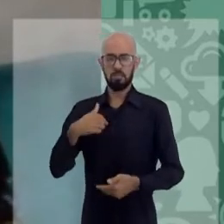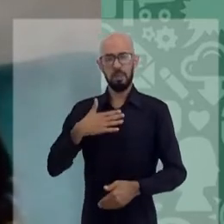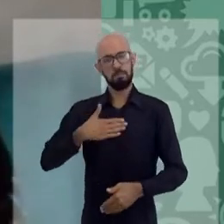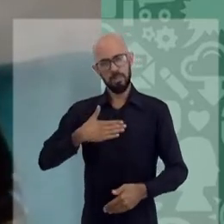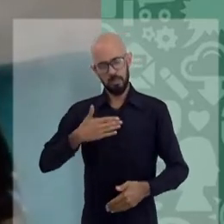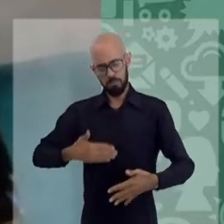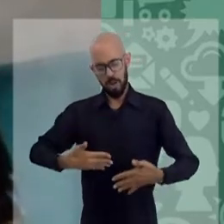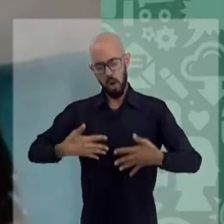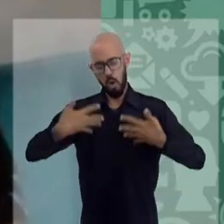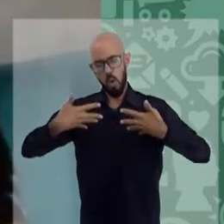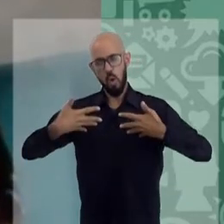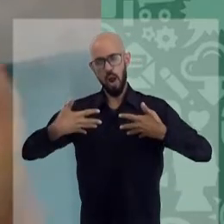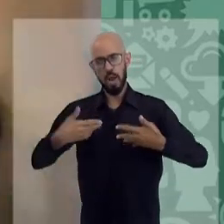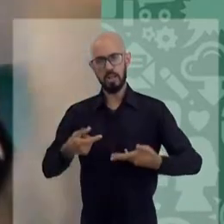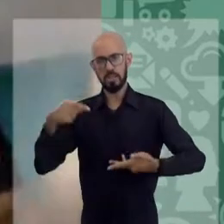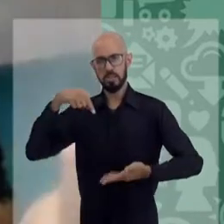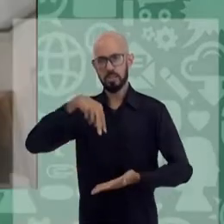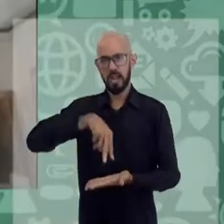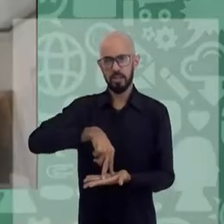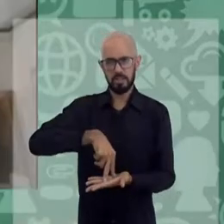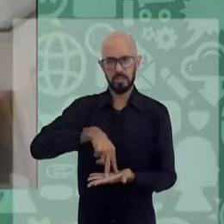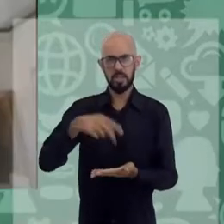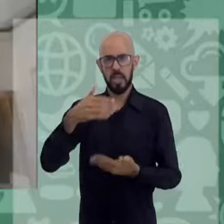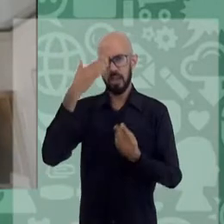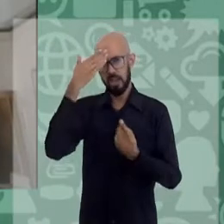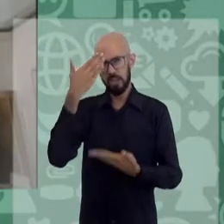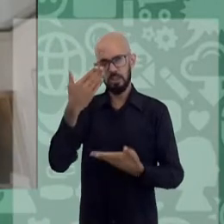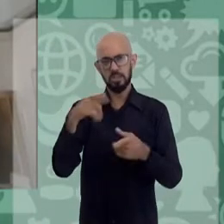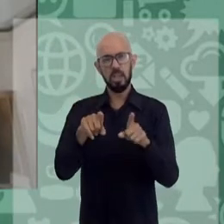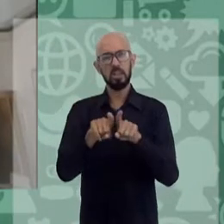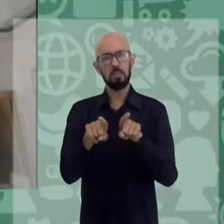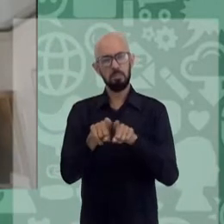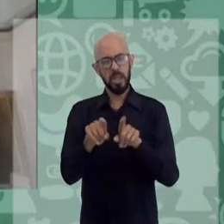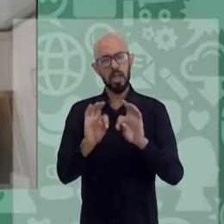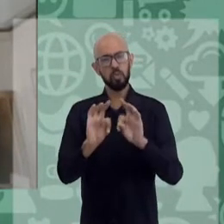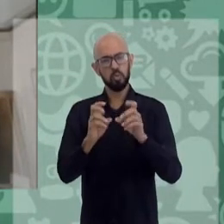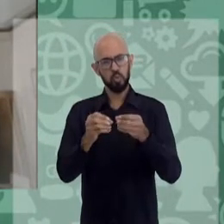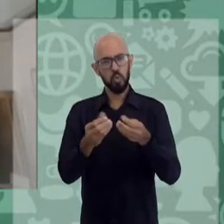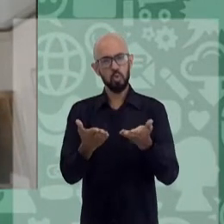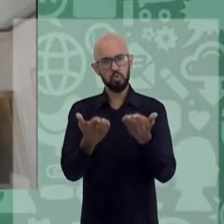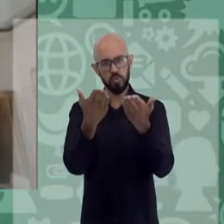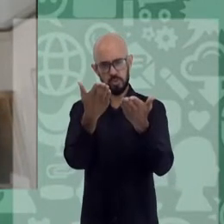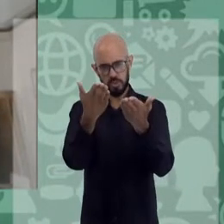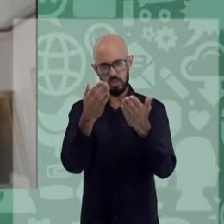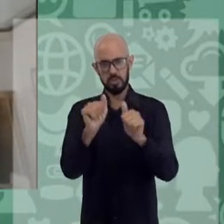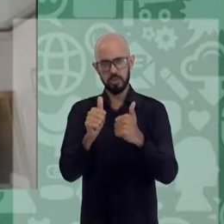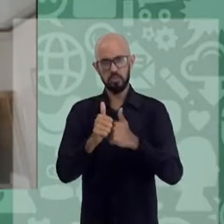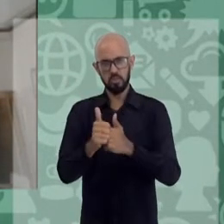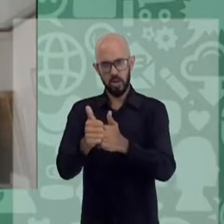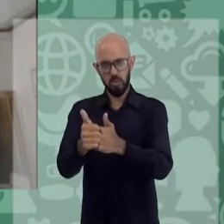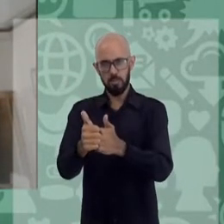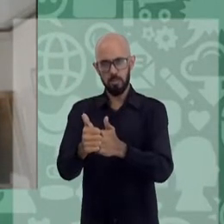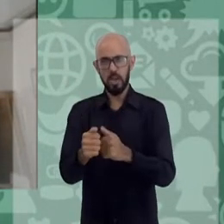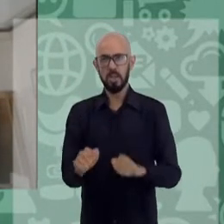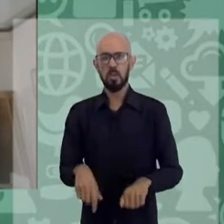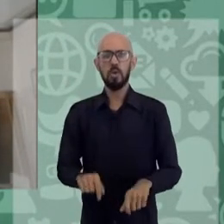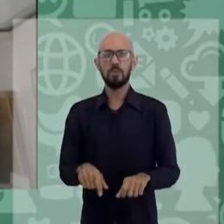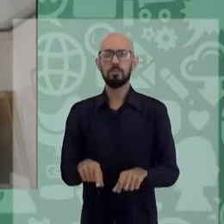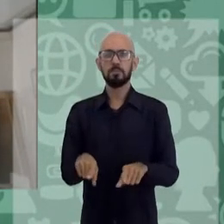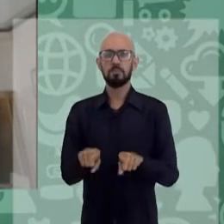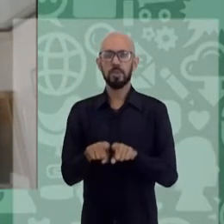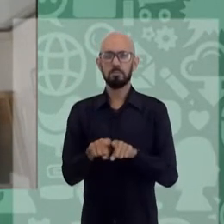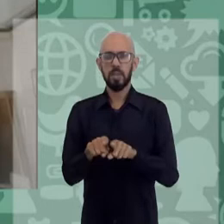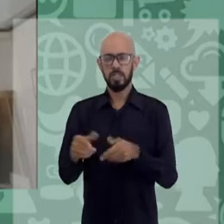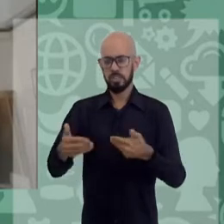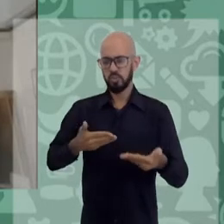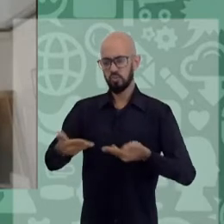com você, né? Também agradecer aos telespectadores da TV Alerj, também é uma honra estar aqui. E também dividir